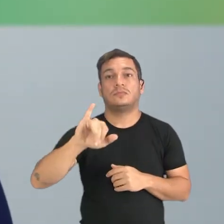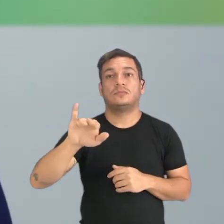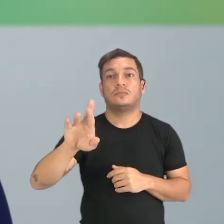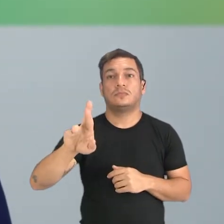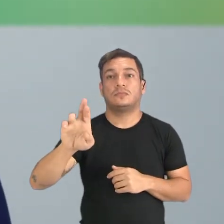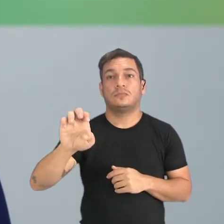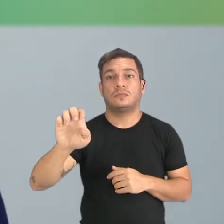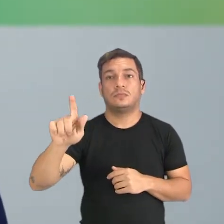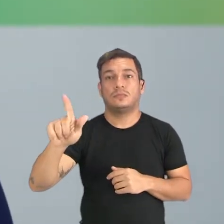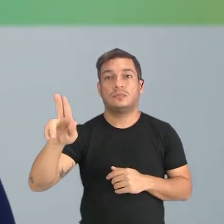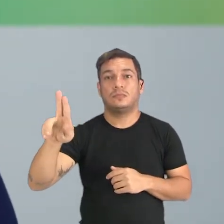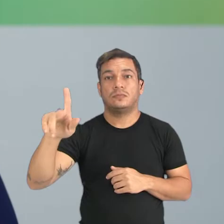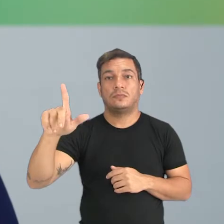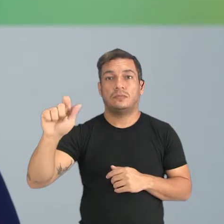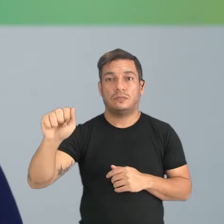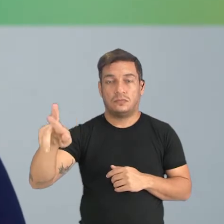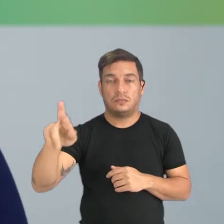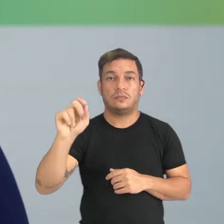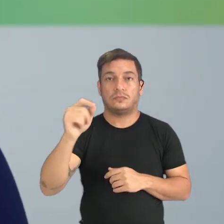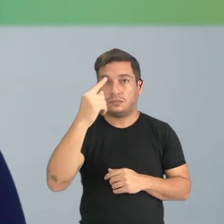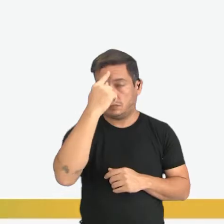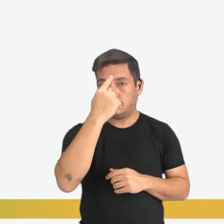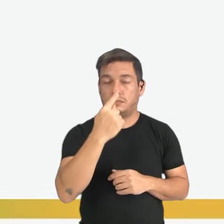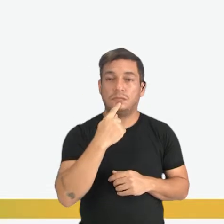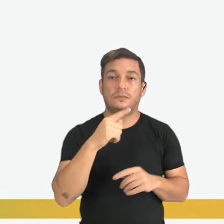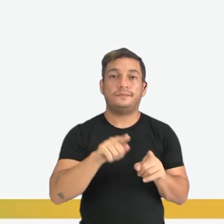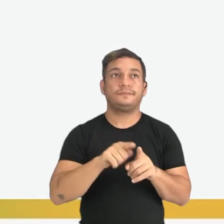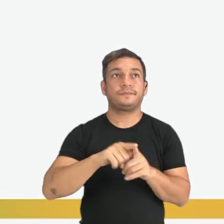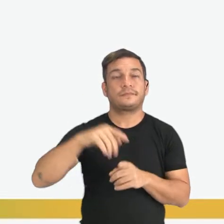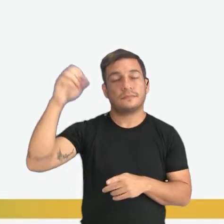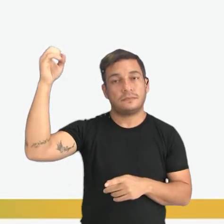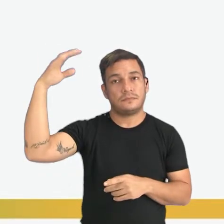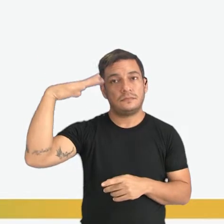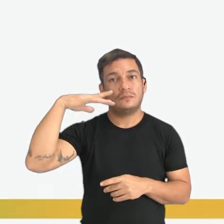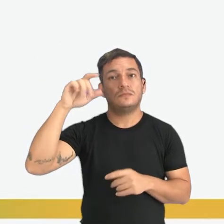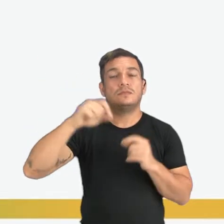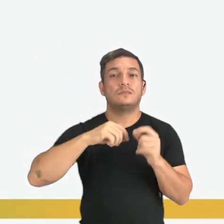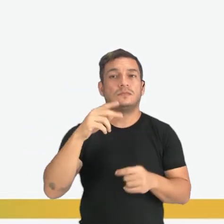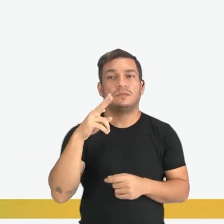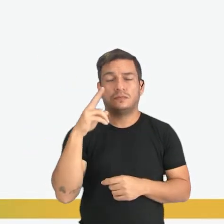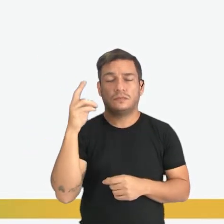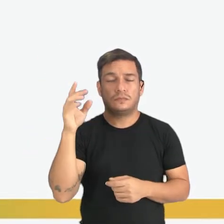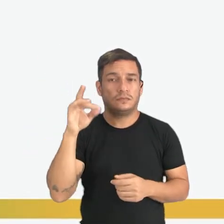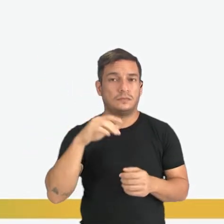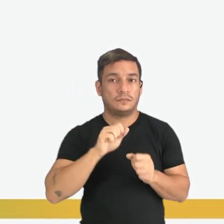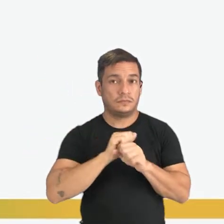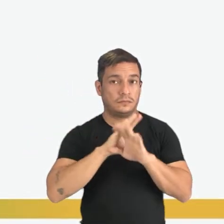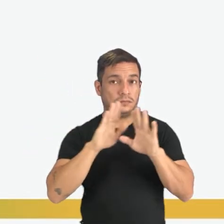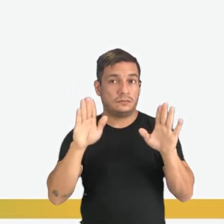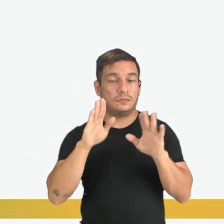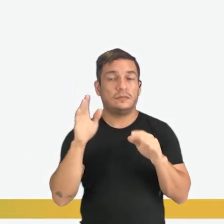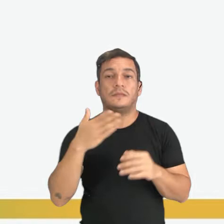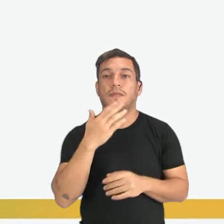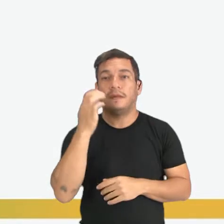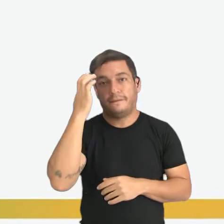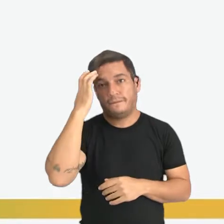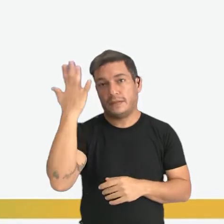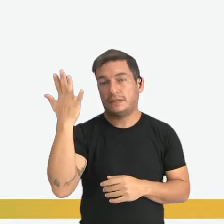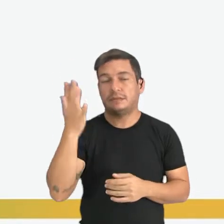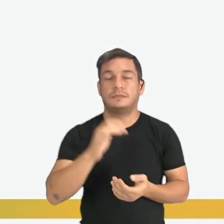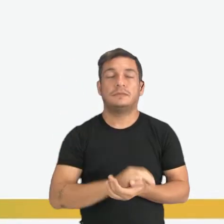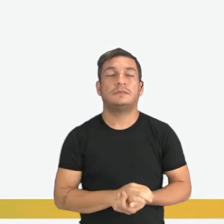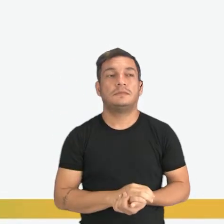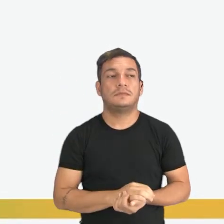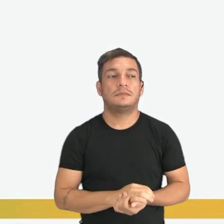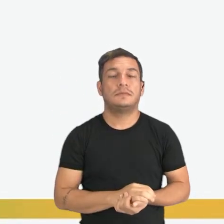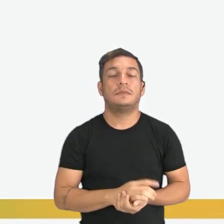que é o caso quando as imagens e a luz não são transmitidas nitidamente, ou seja, com facilidade.